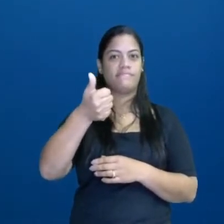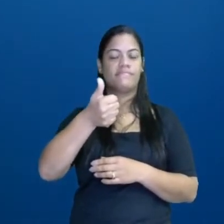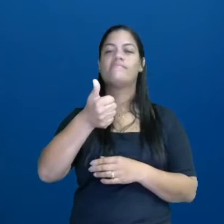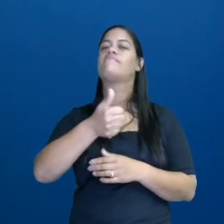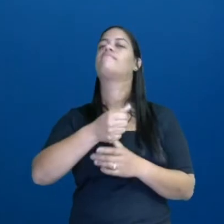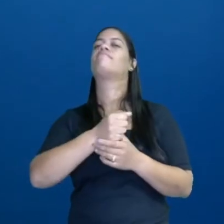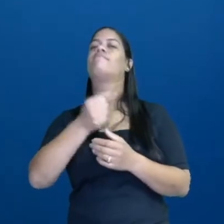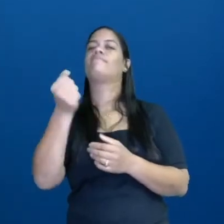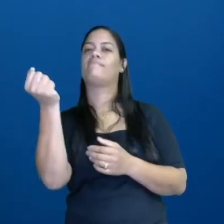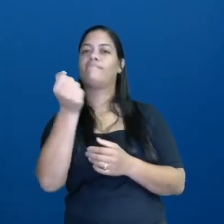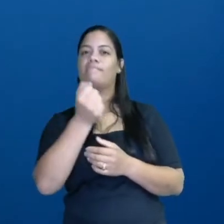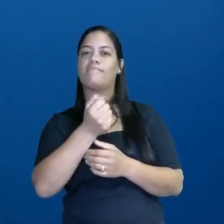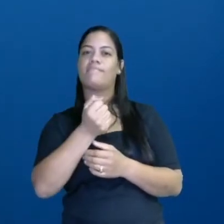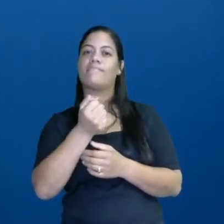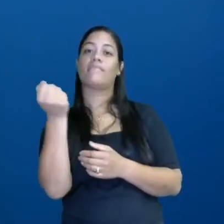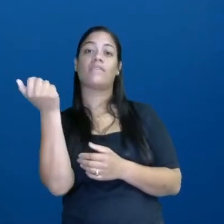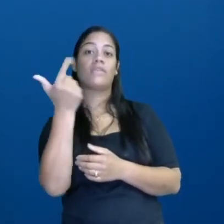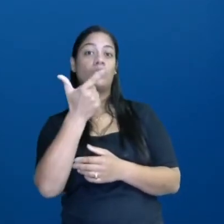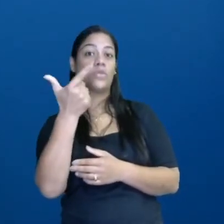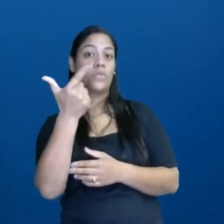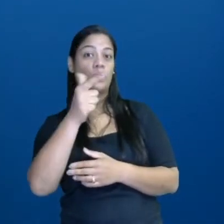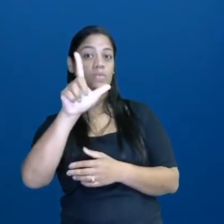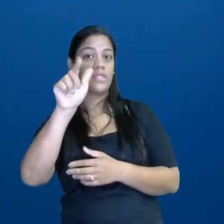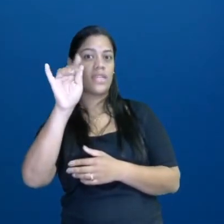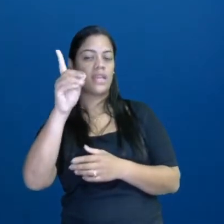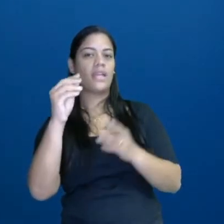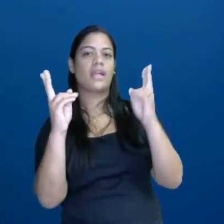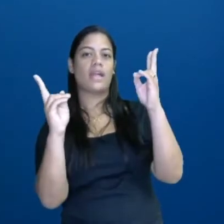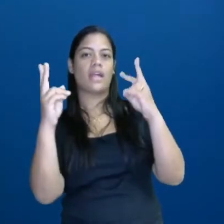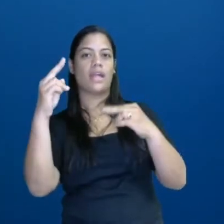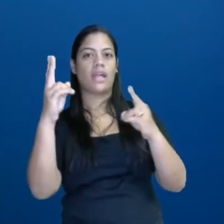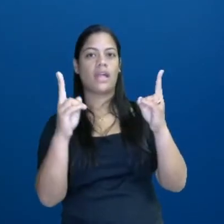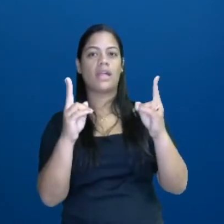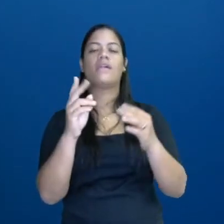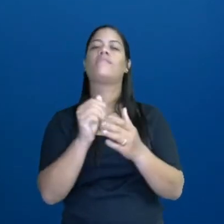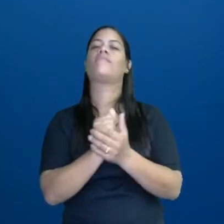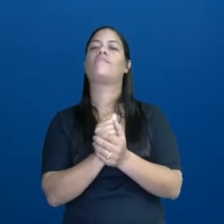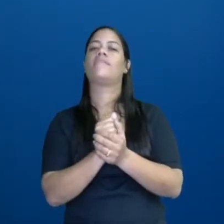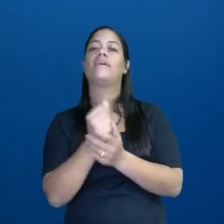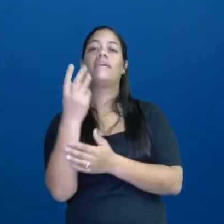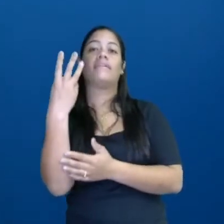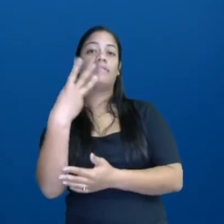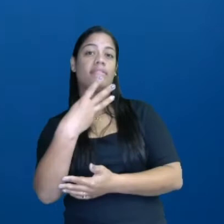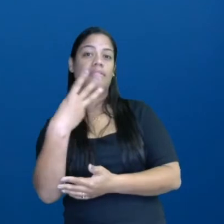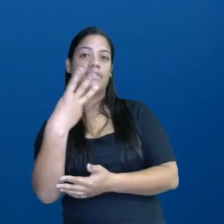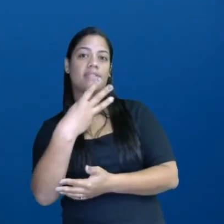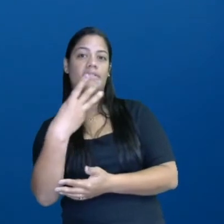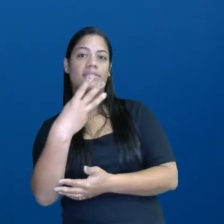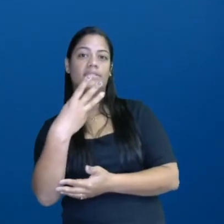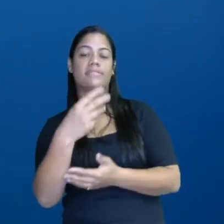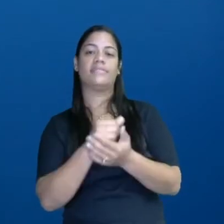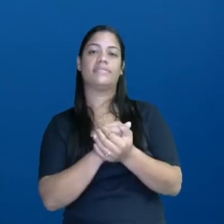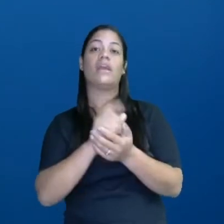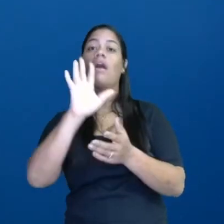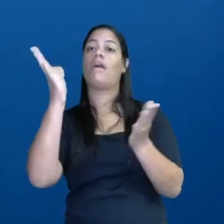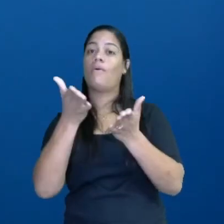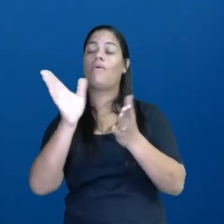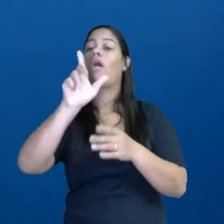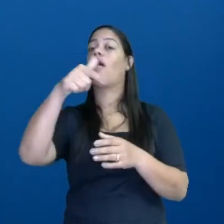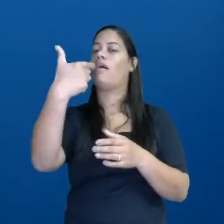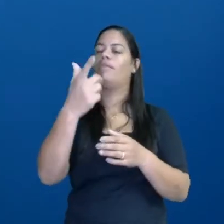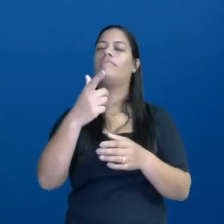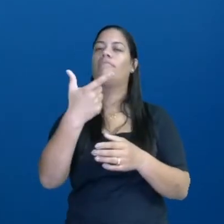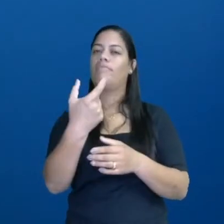um decágono, 12 lados é o dodecágono. E aqui agora nós vamos para o 20,